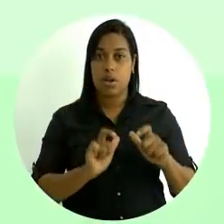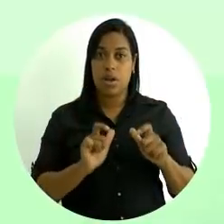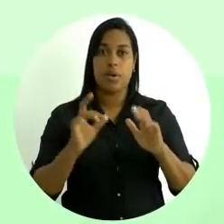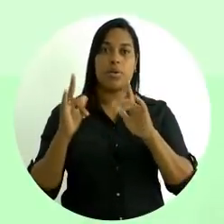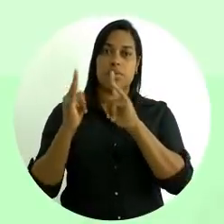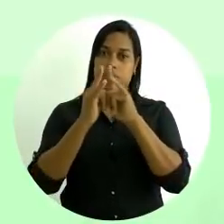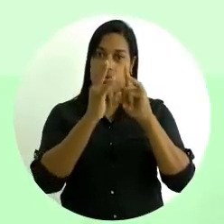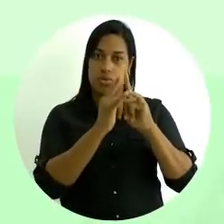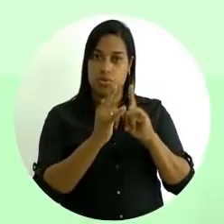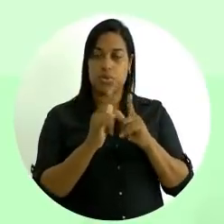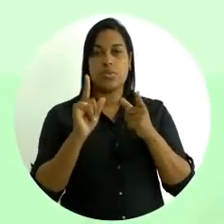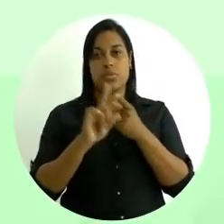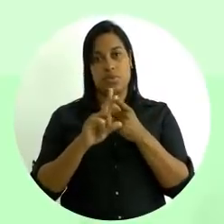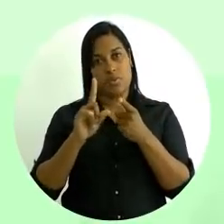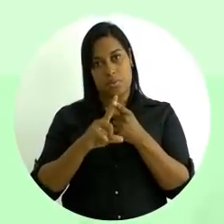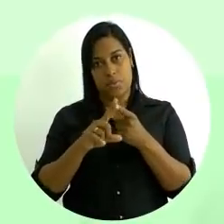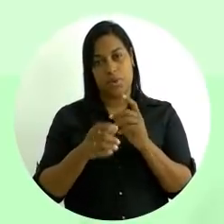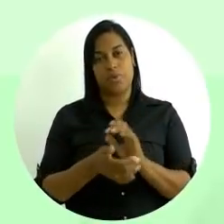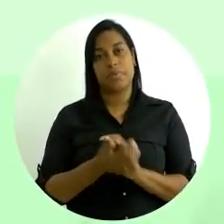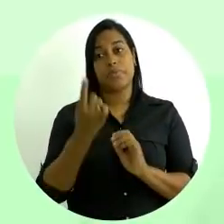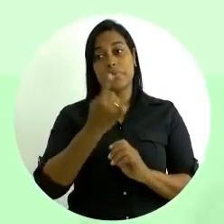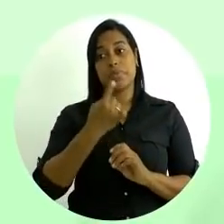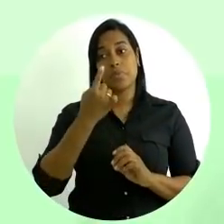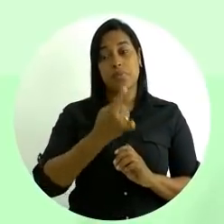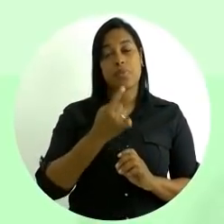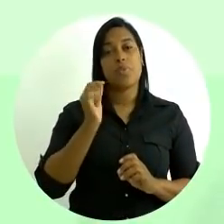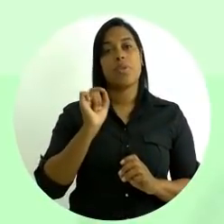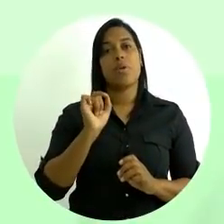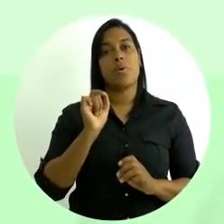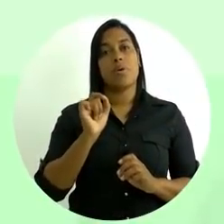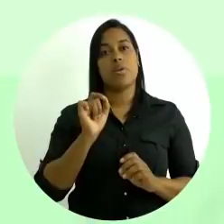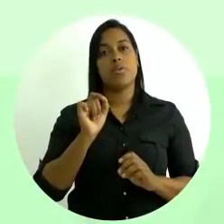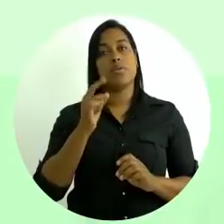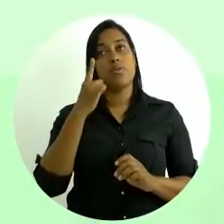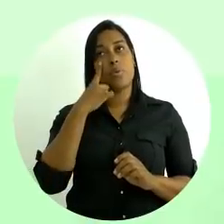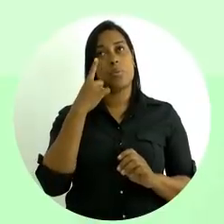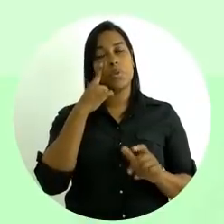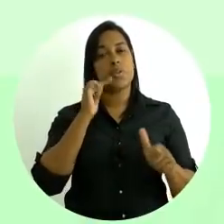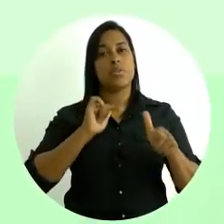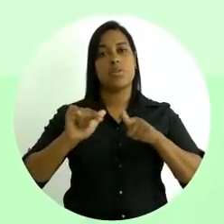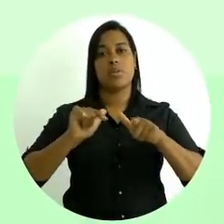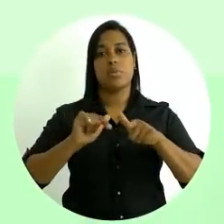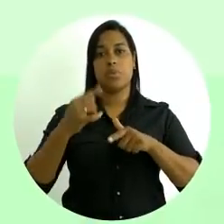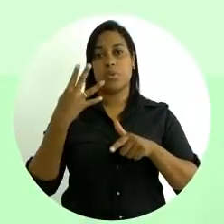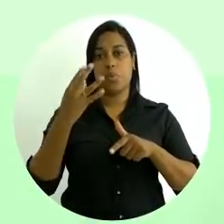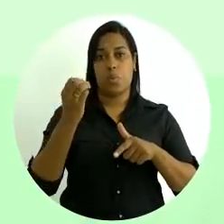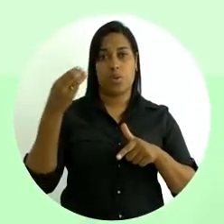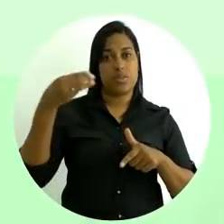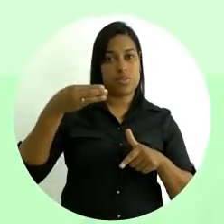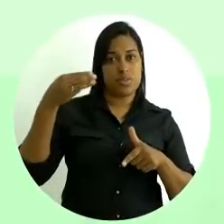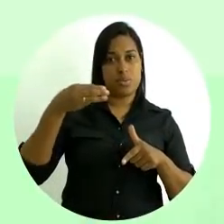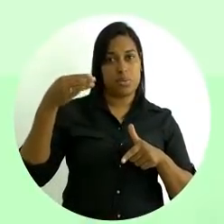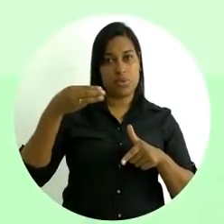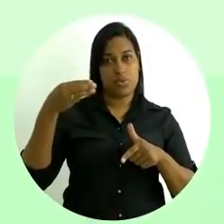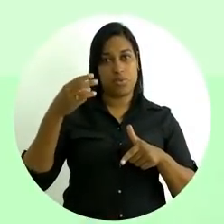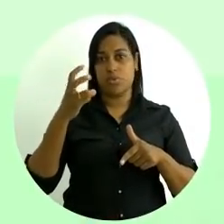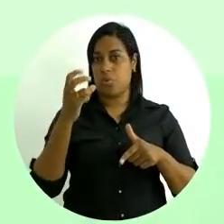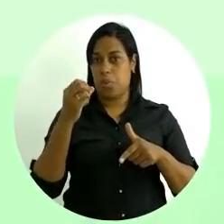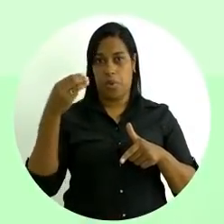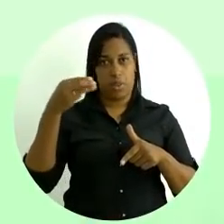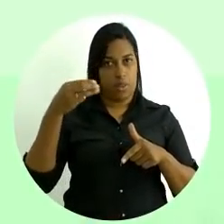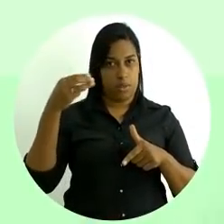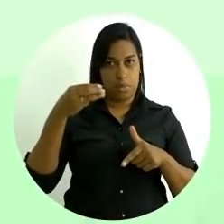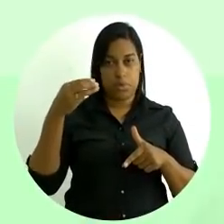local de instituição. No nosso caso, nós vamos trabalhar aqui de 40 minutos,